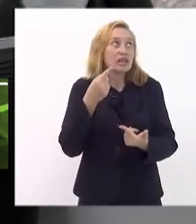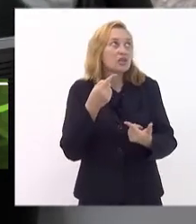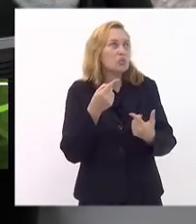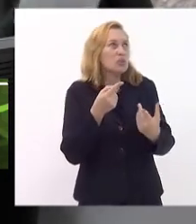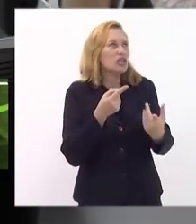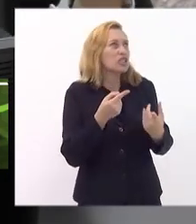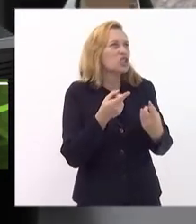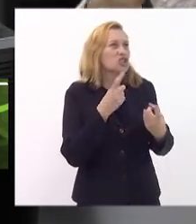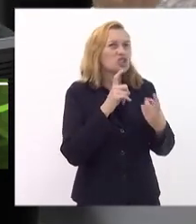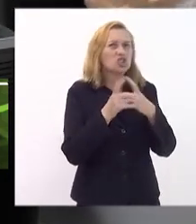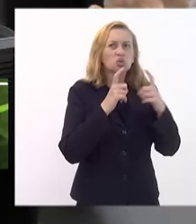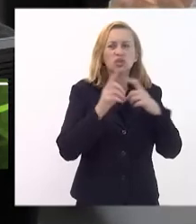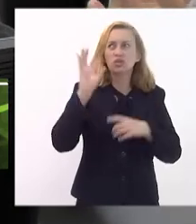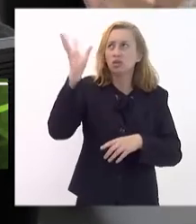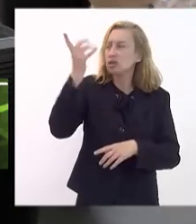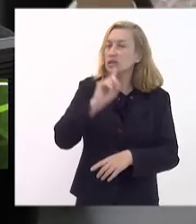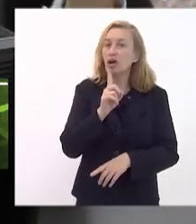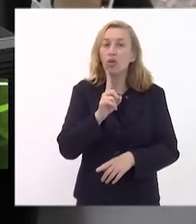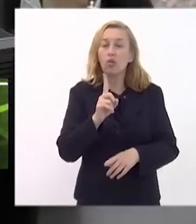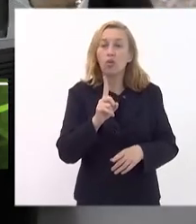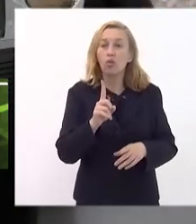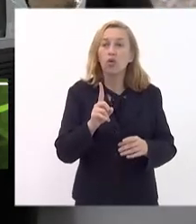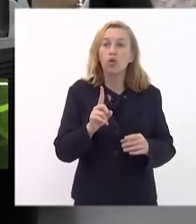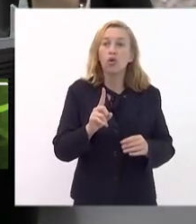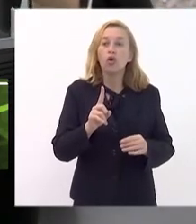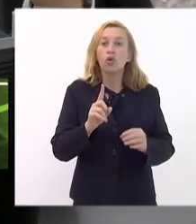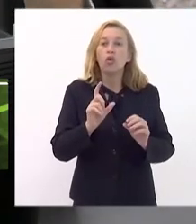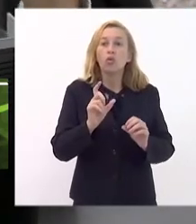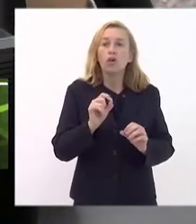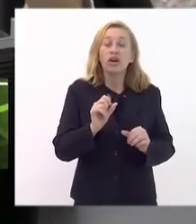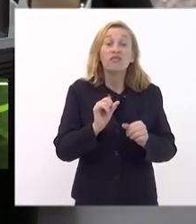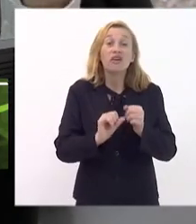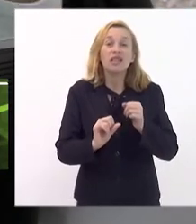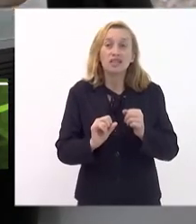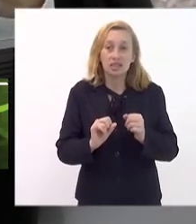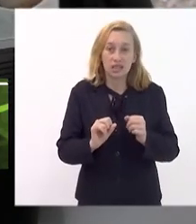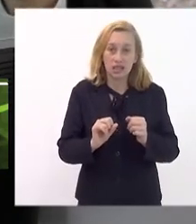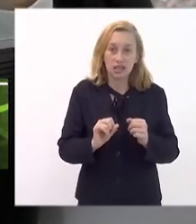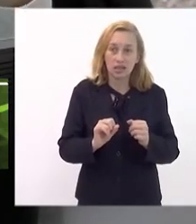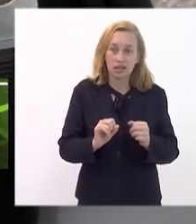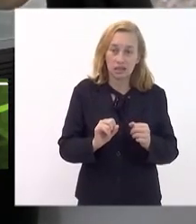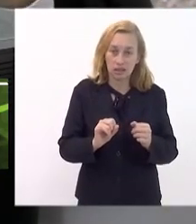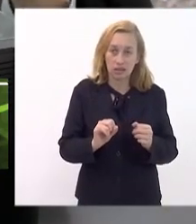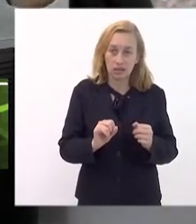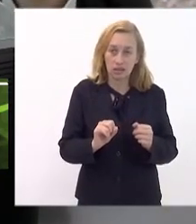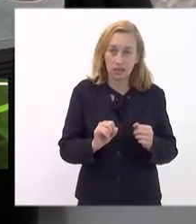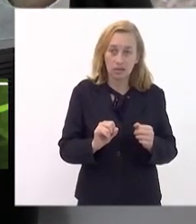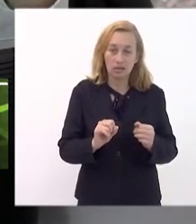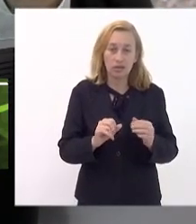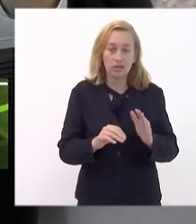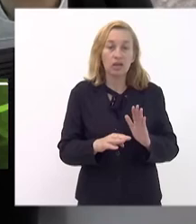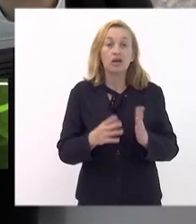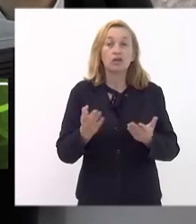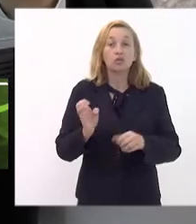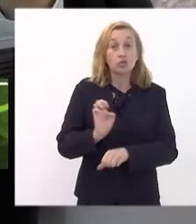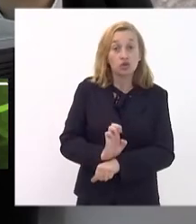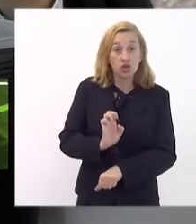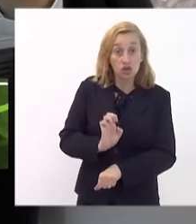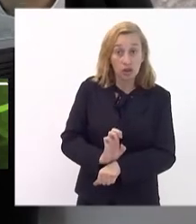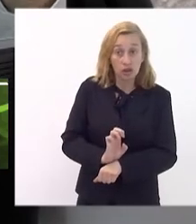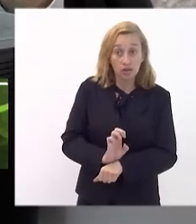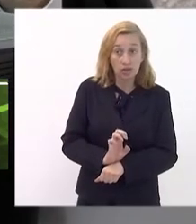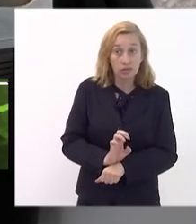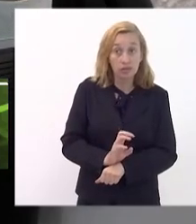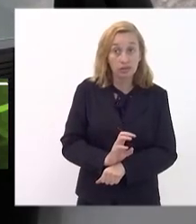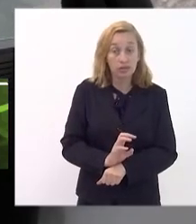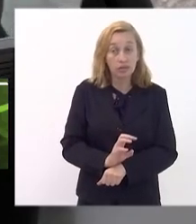da mudança de clima, que procedimentos nós podemos tomar aqui na ponta, a nível do Estado, para